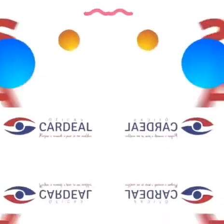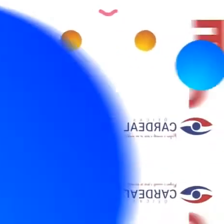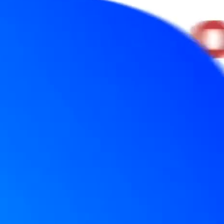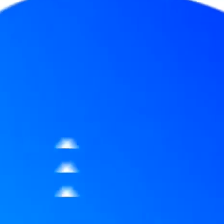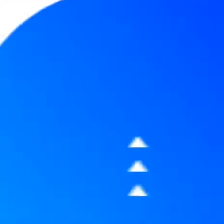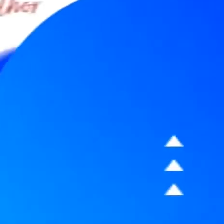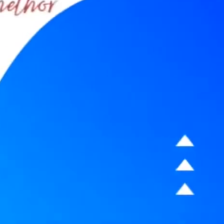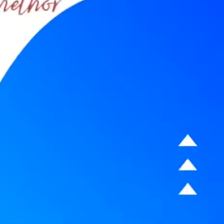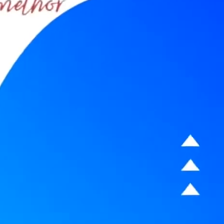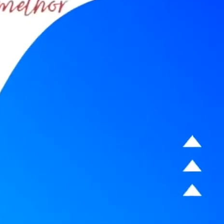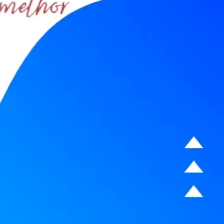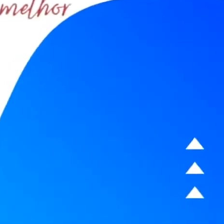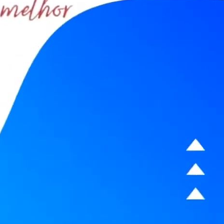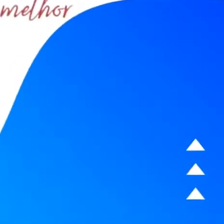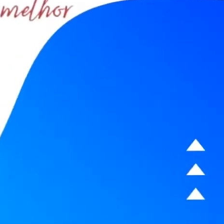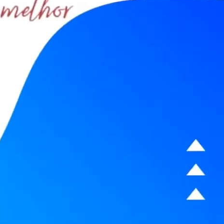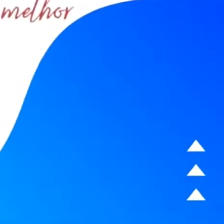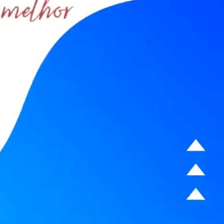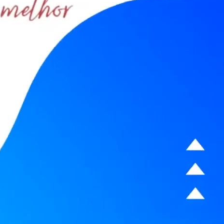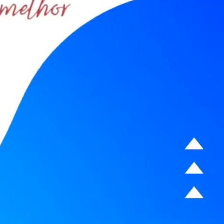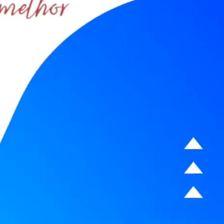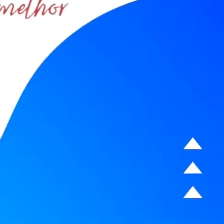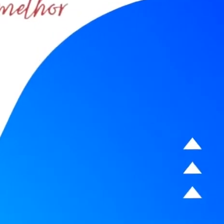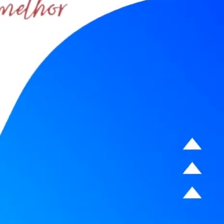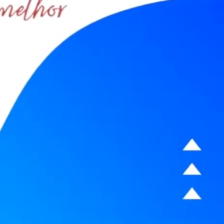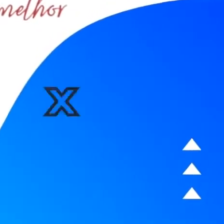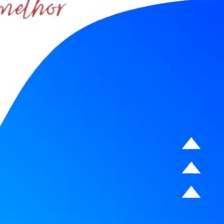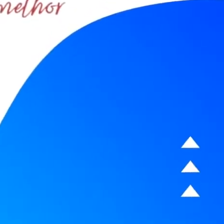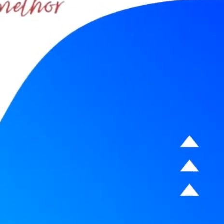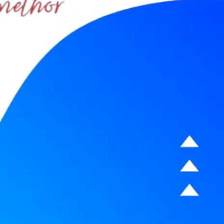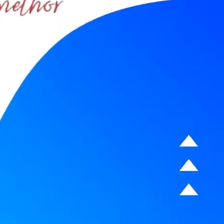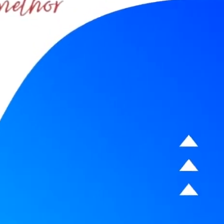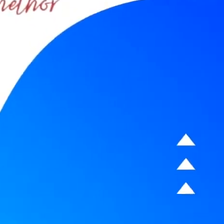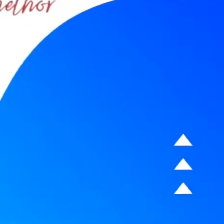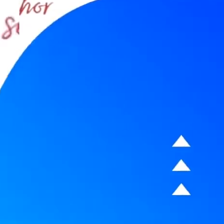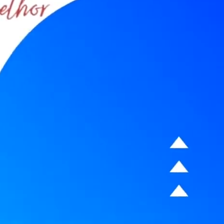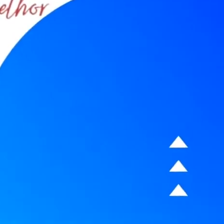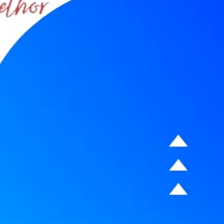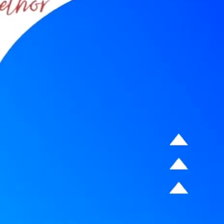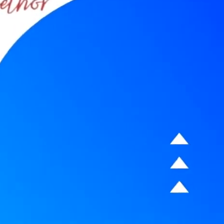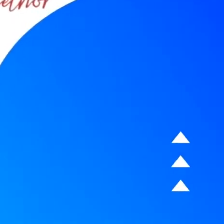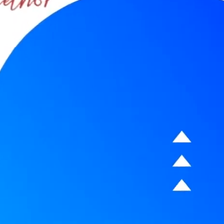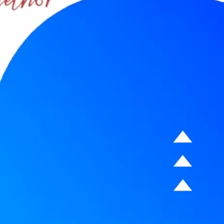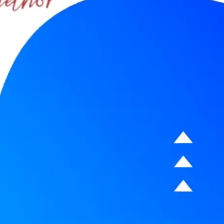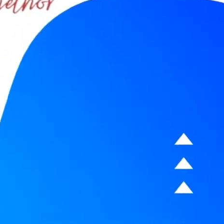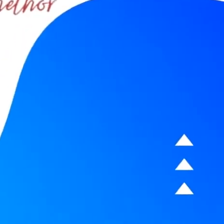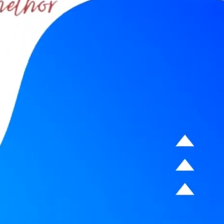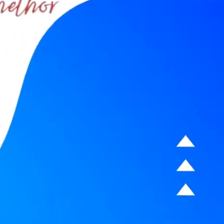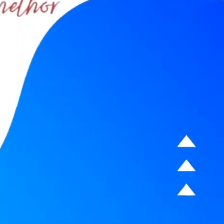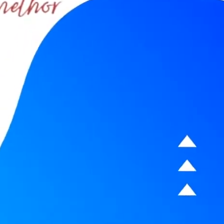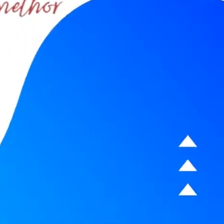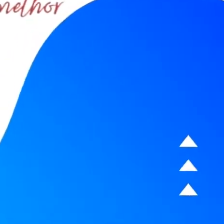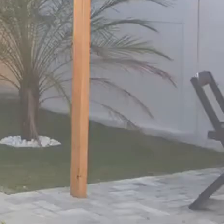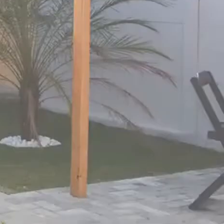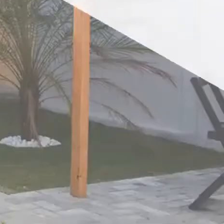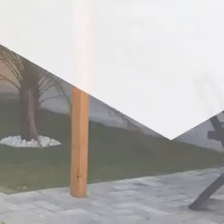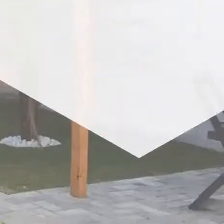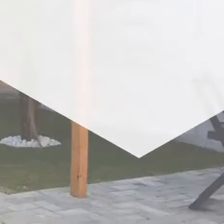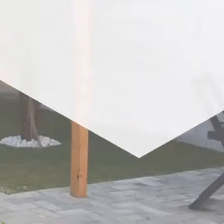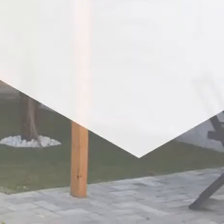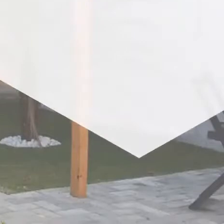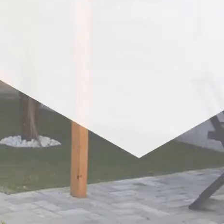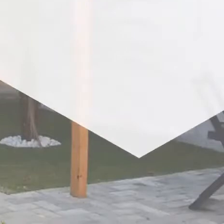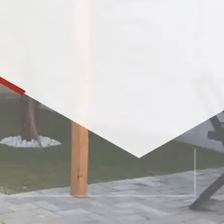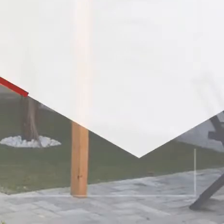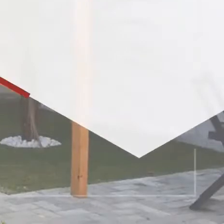Não perca tempo e aproveite. Óticas Cardeal, porque o mundo é pra se ver melhor. Ei,